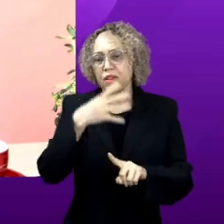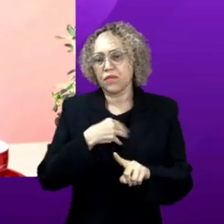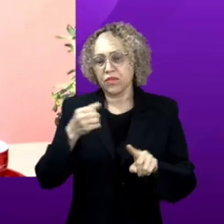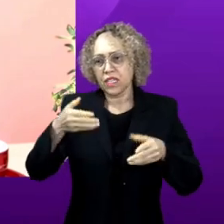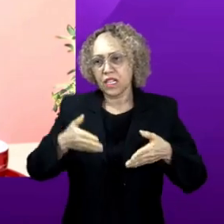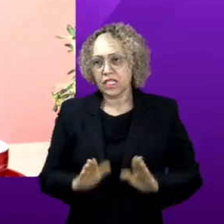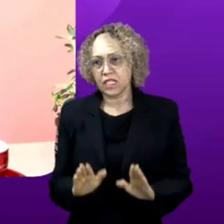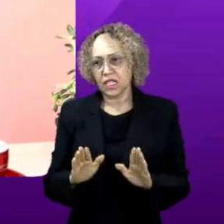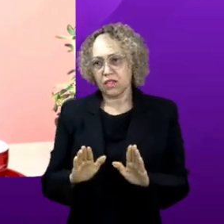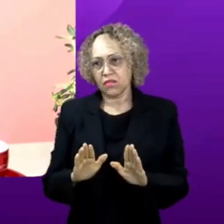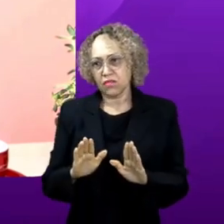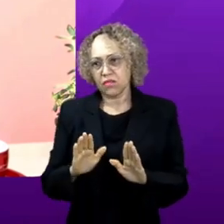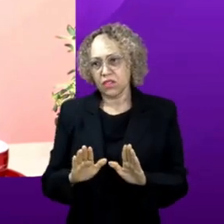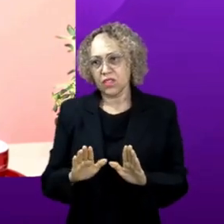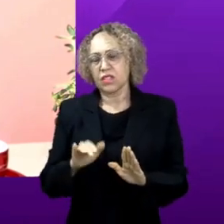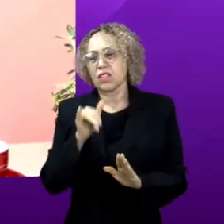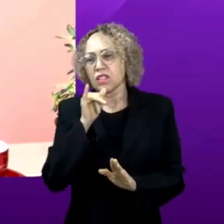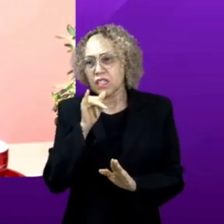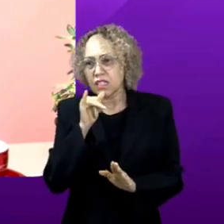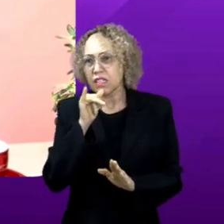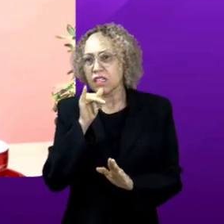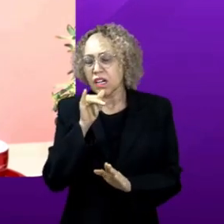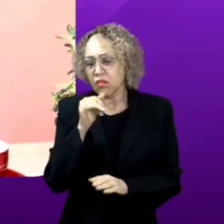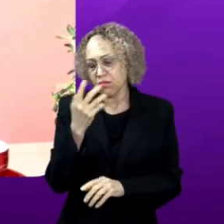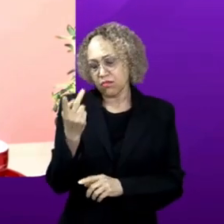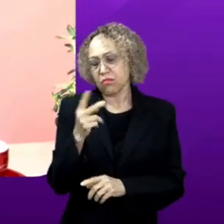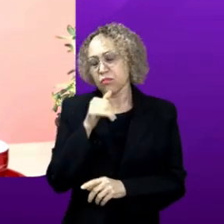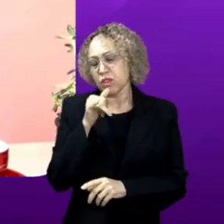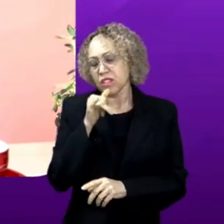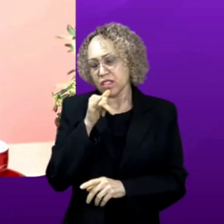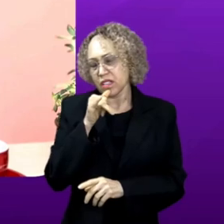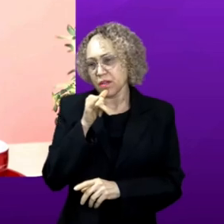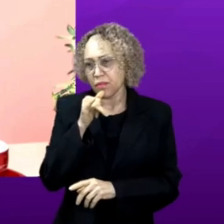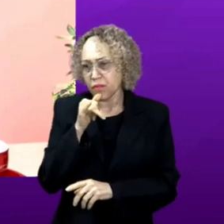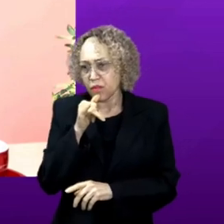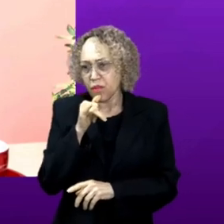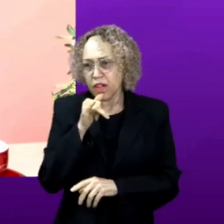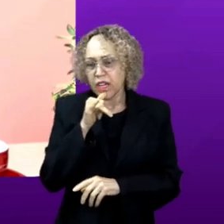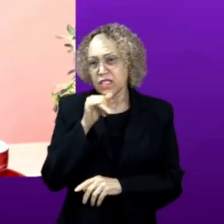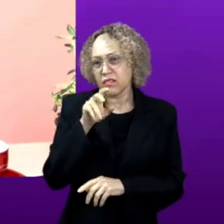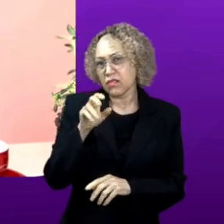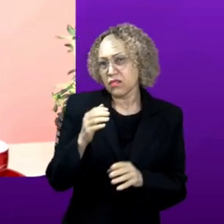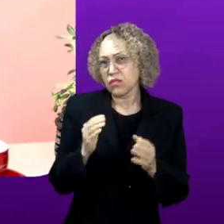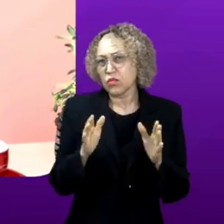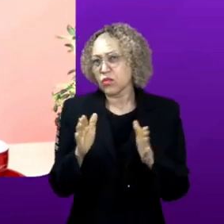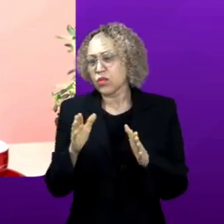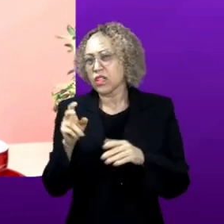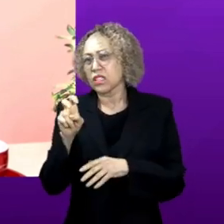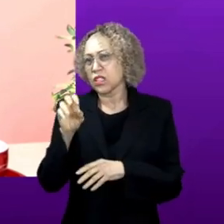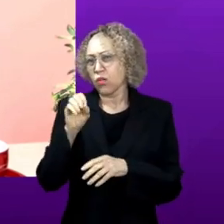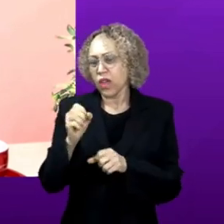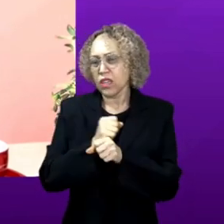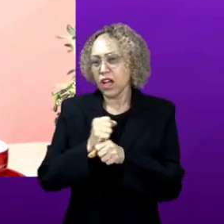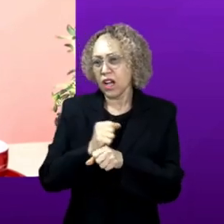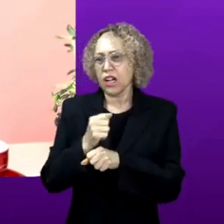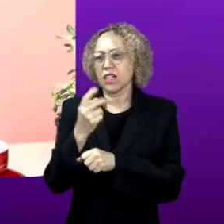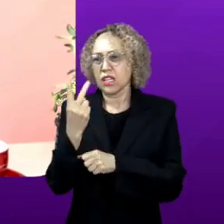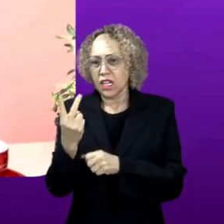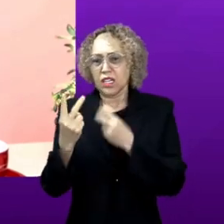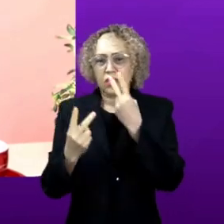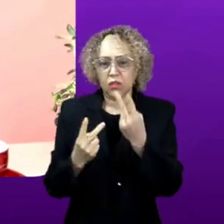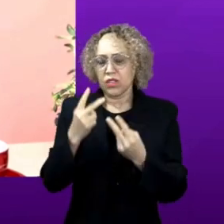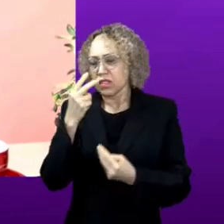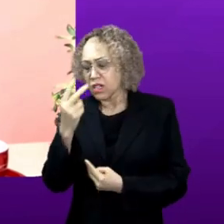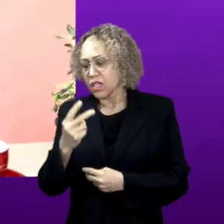Jane teve um filho a cada 2 anos. Algumas crianças morreram e cada morte abriu-lhe um talho